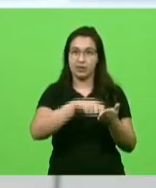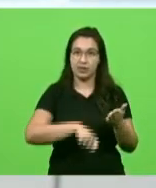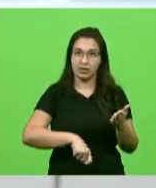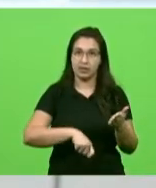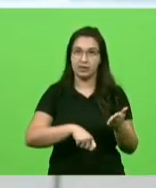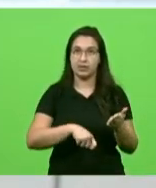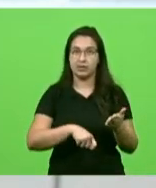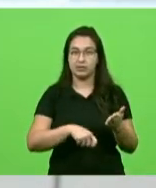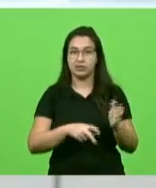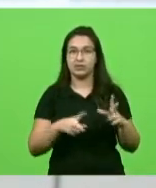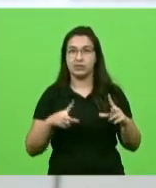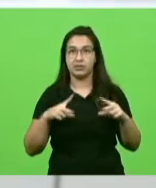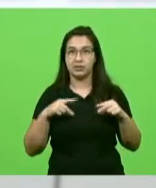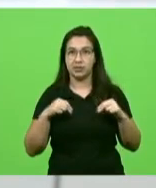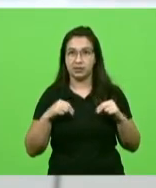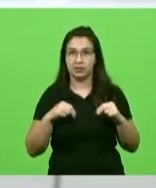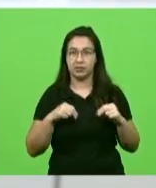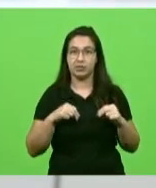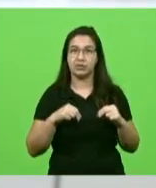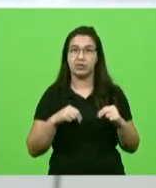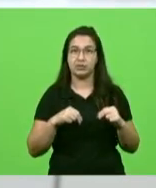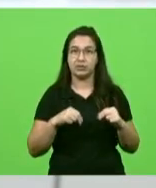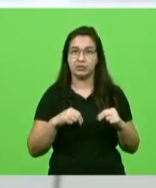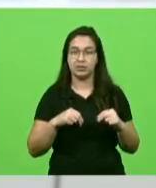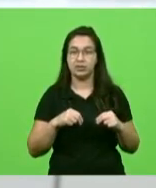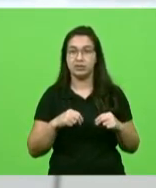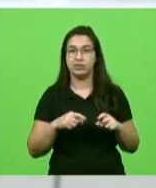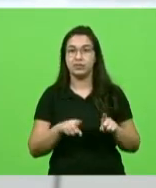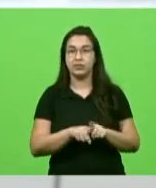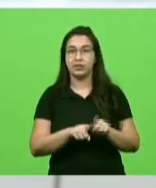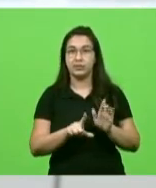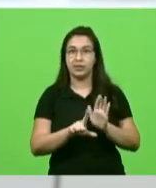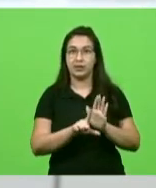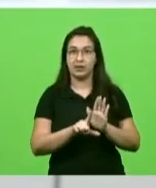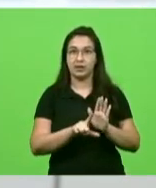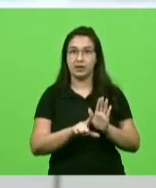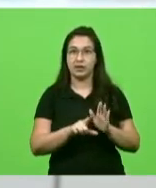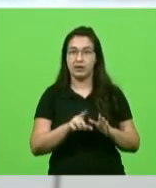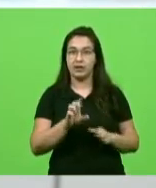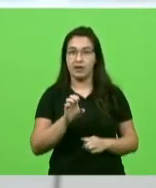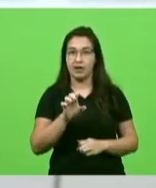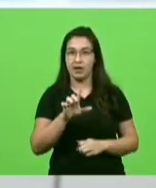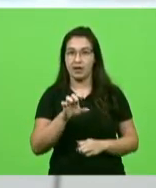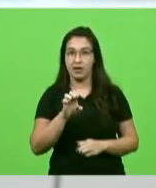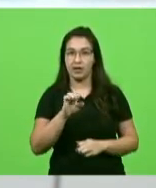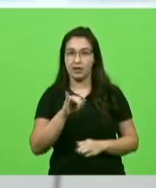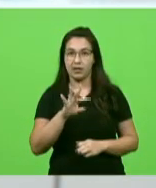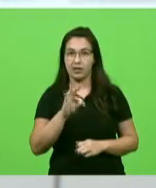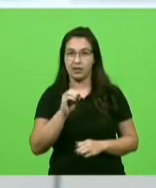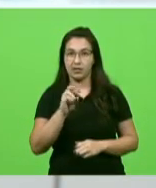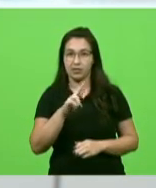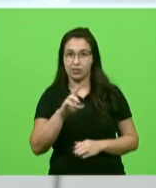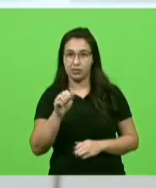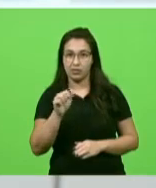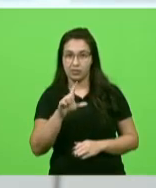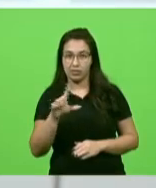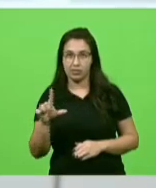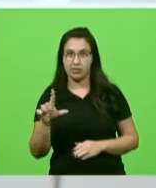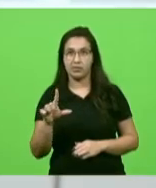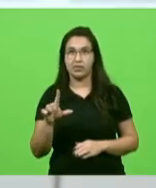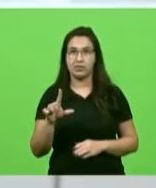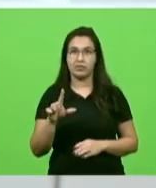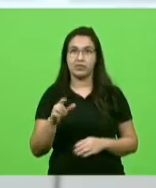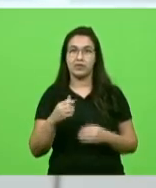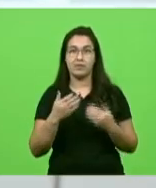por cima reconhecida a regularidade eleitoral e documentação essencial para instrução